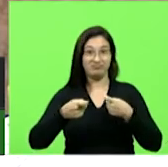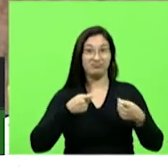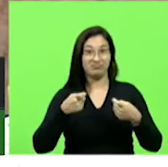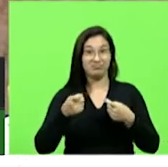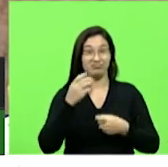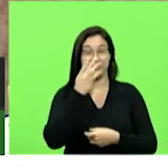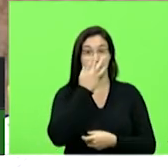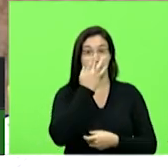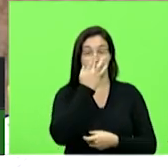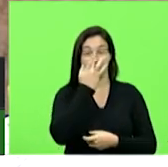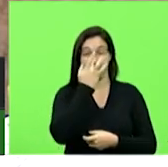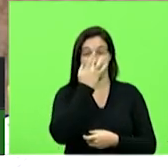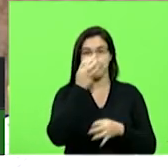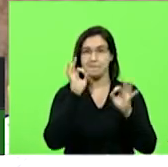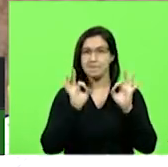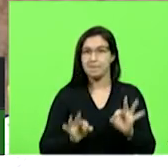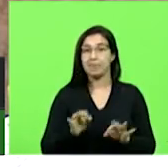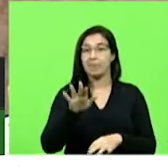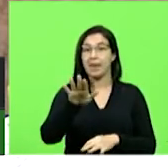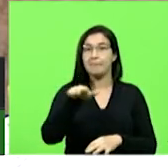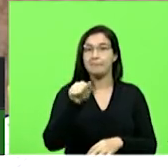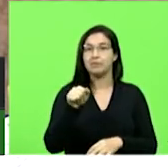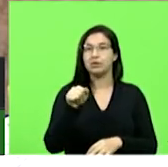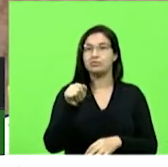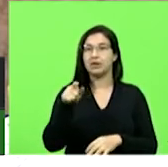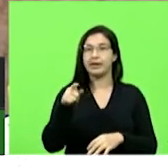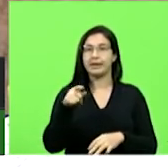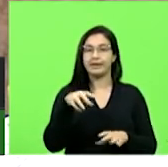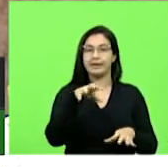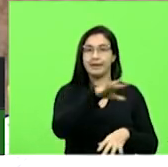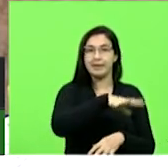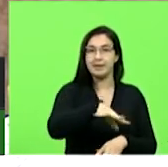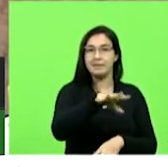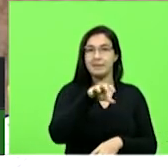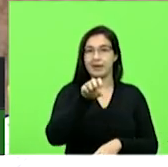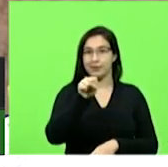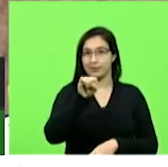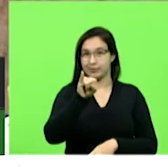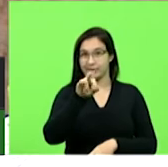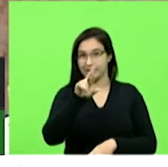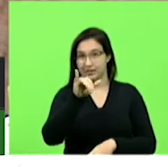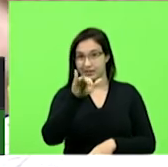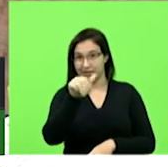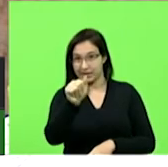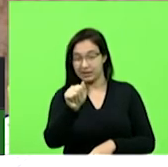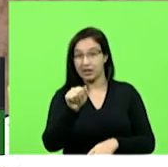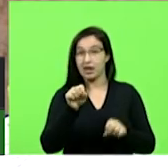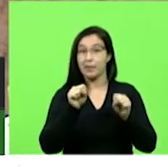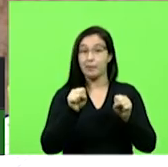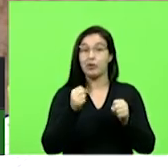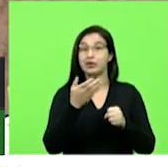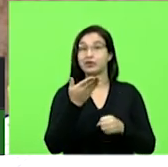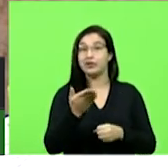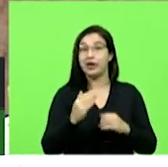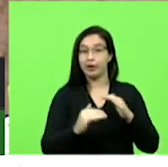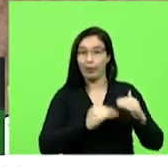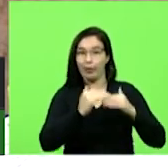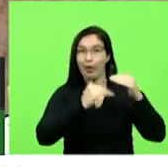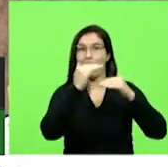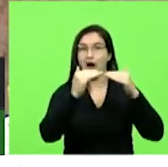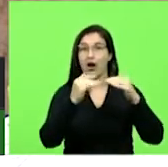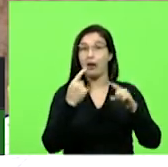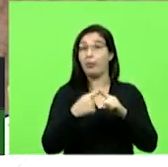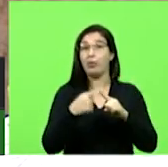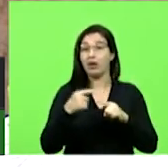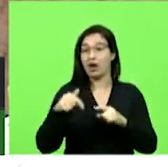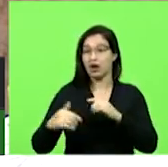que se pegar um empreendedor catarinense e botar ele no meio da Síria, ele vai conseguir prosperar o seu negócio. Porque ele prospera aqui. Ele prospera aqui onde